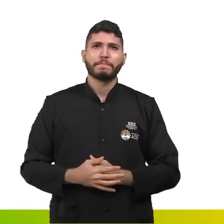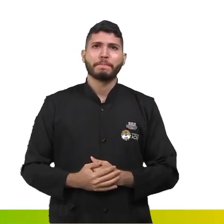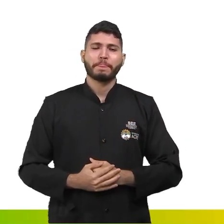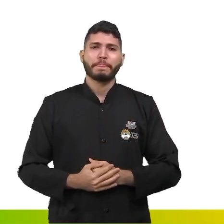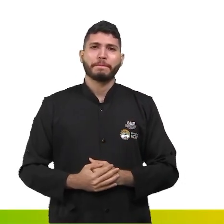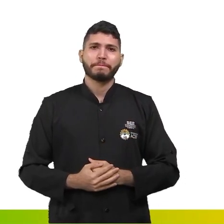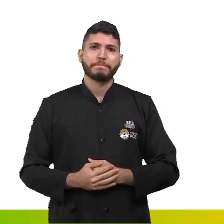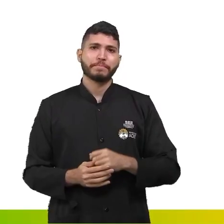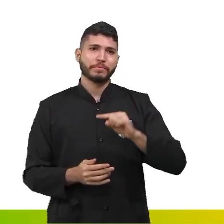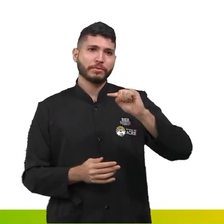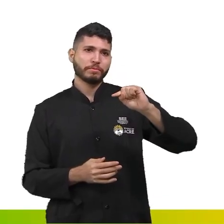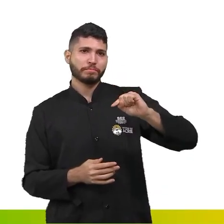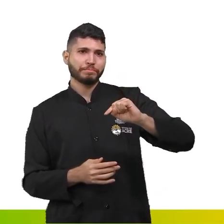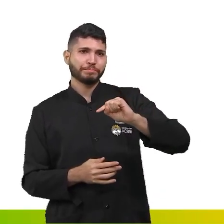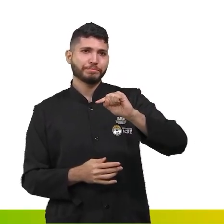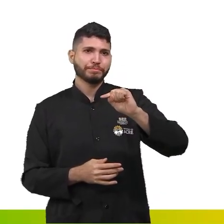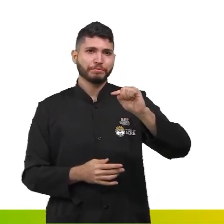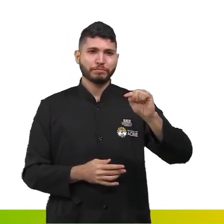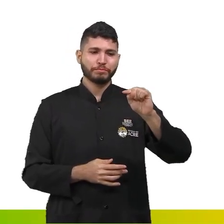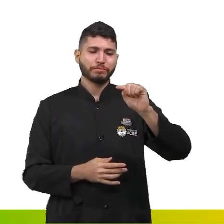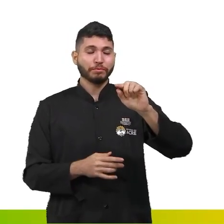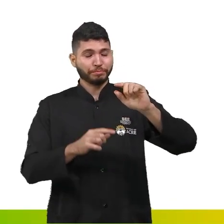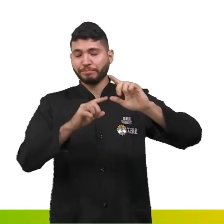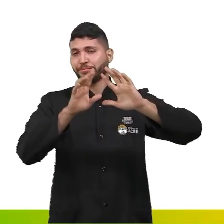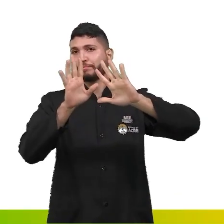triângulo AMR,